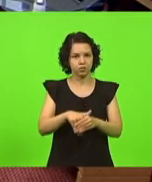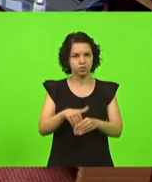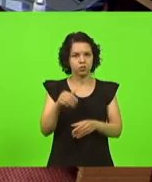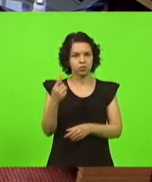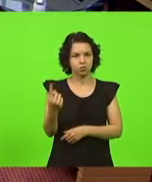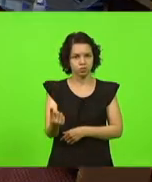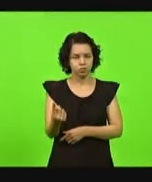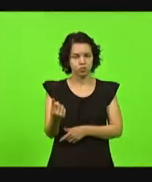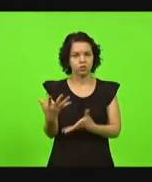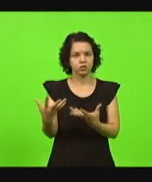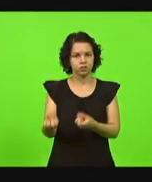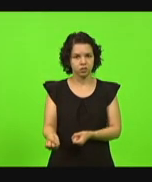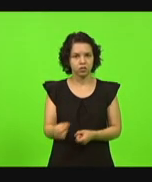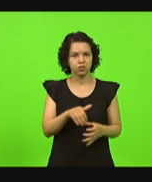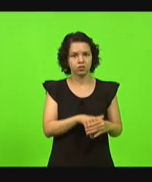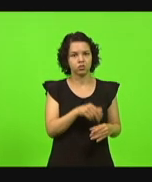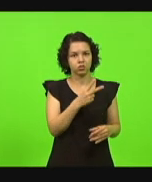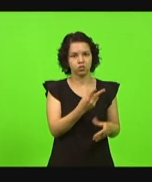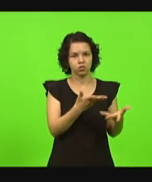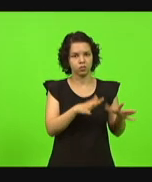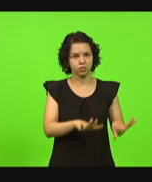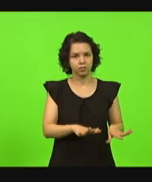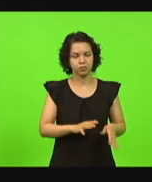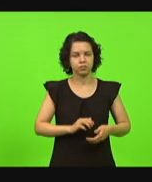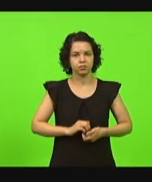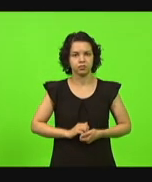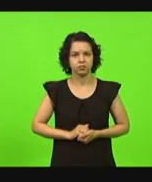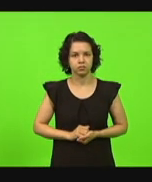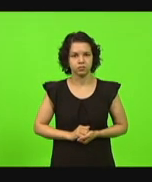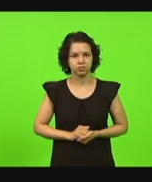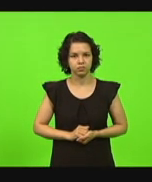favor, destaque. Vota 2, rejeita o destaque.